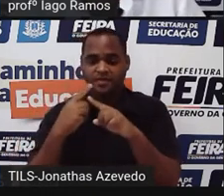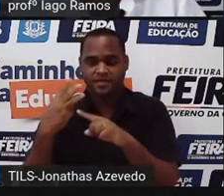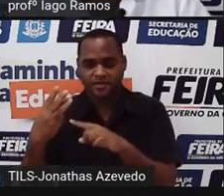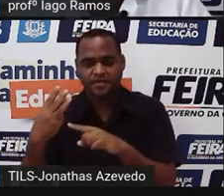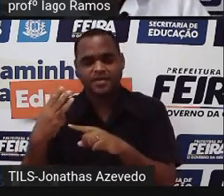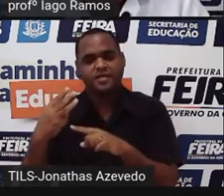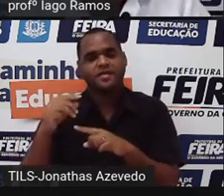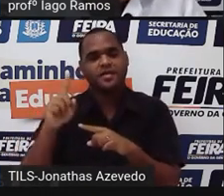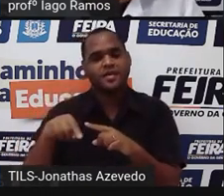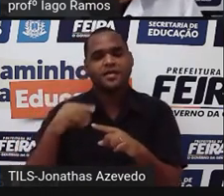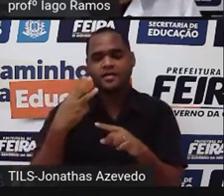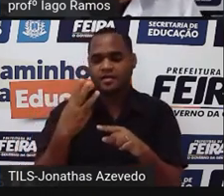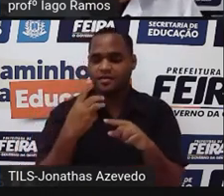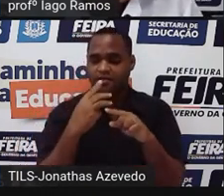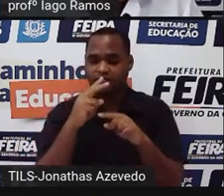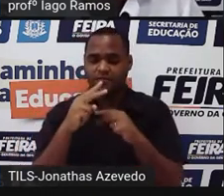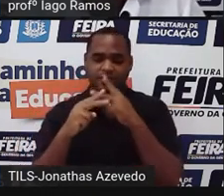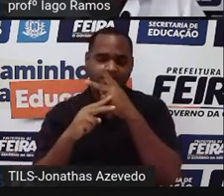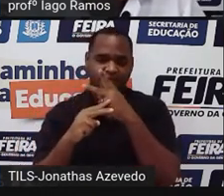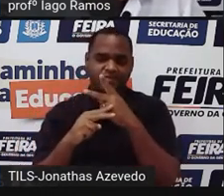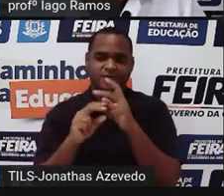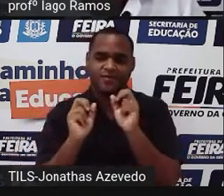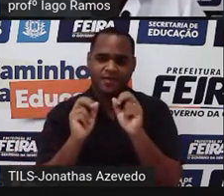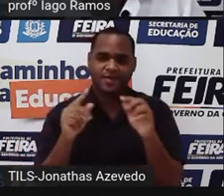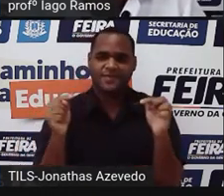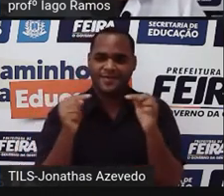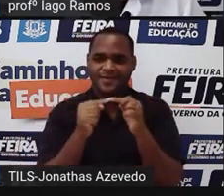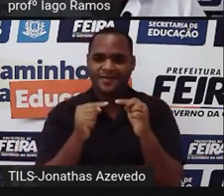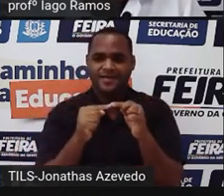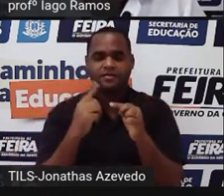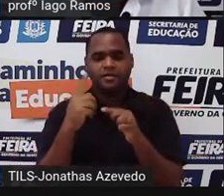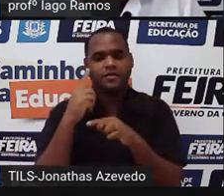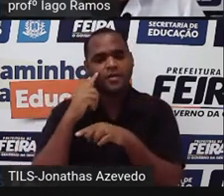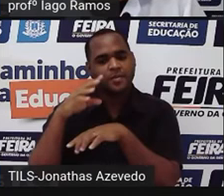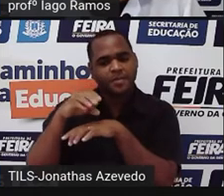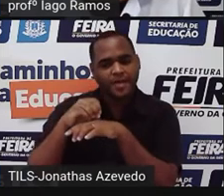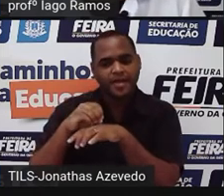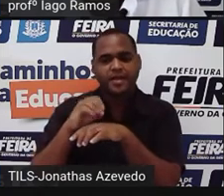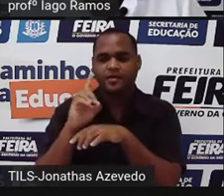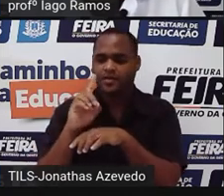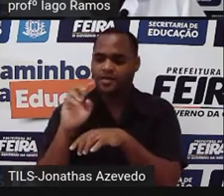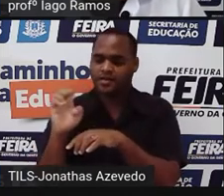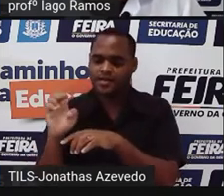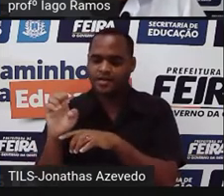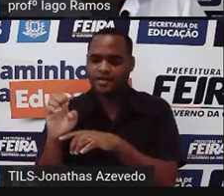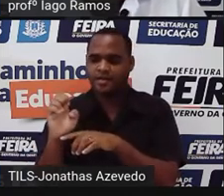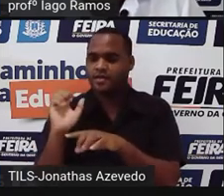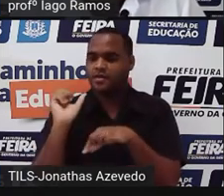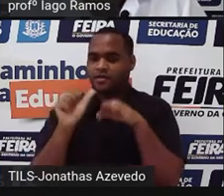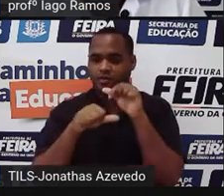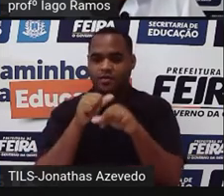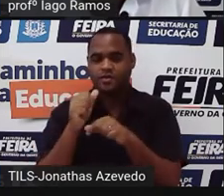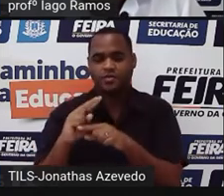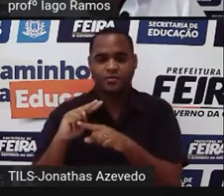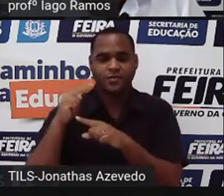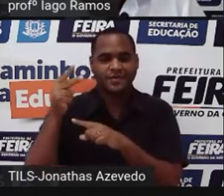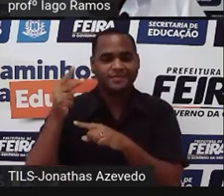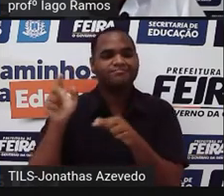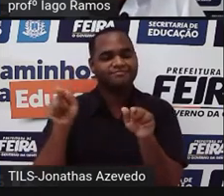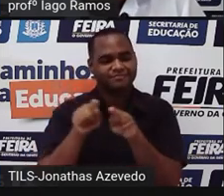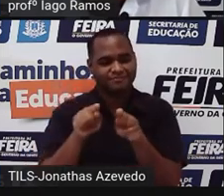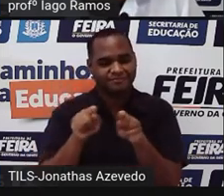é a mesma coisa que fazer 3 elevado a 2. Então, eu vou pegar esse cateto DE e vou elevar a 2 também.